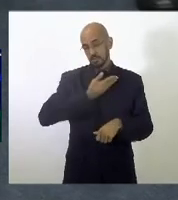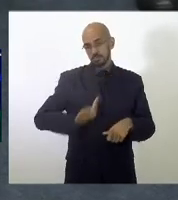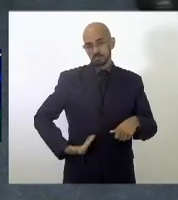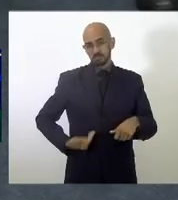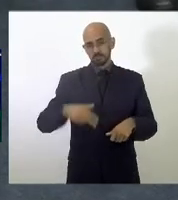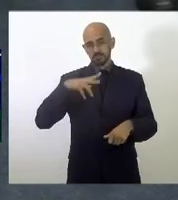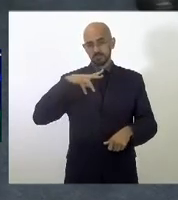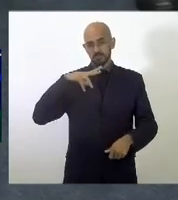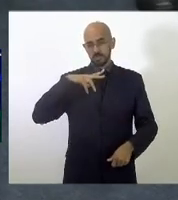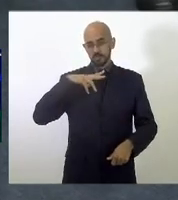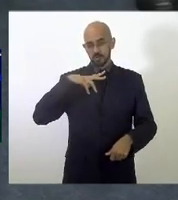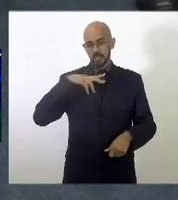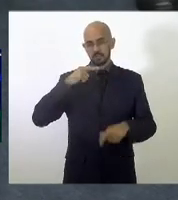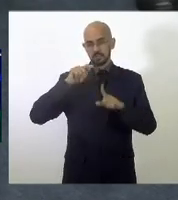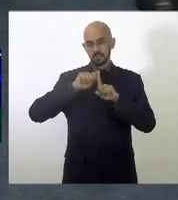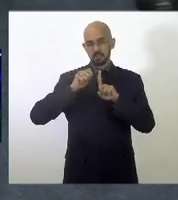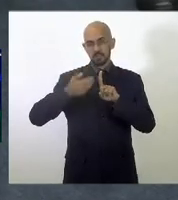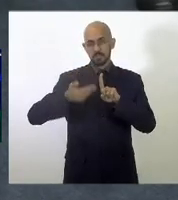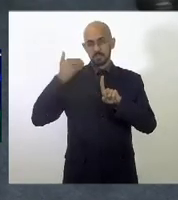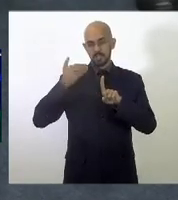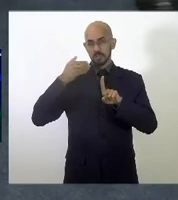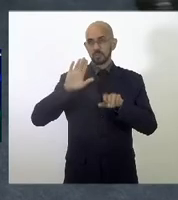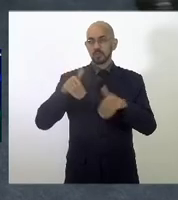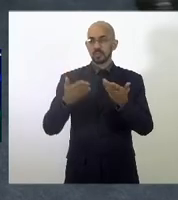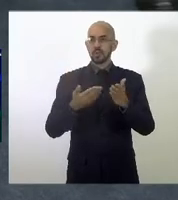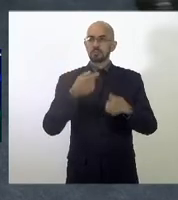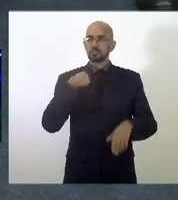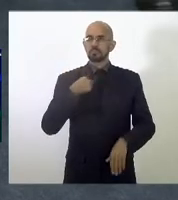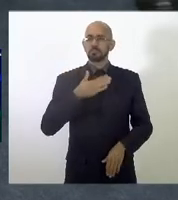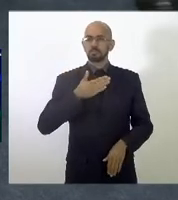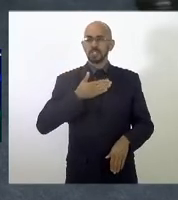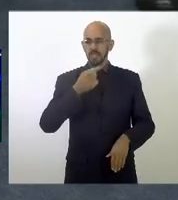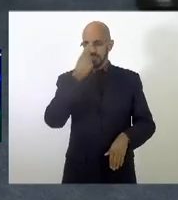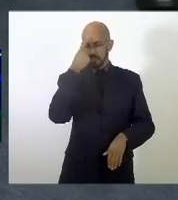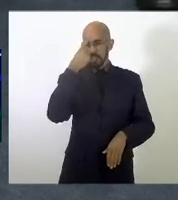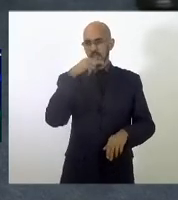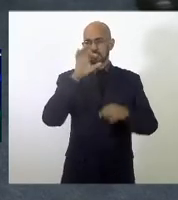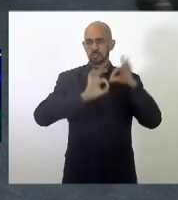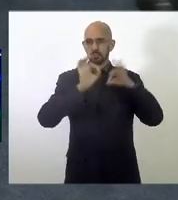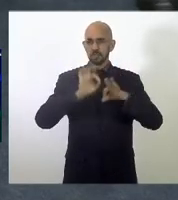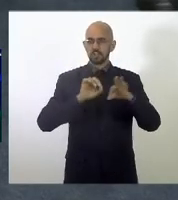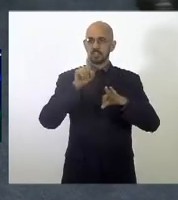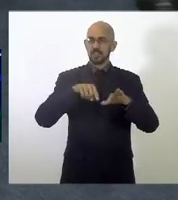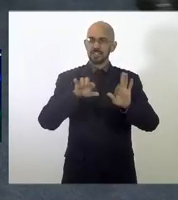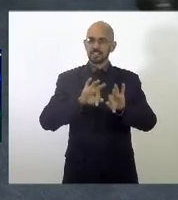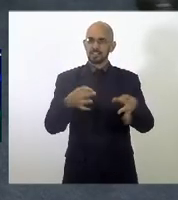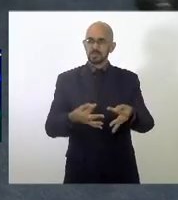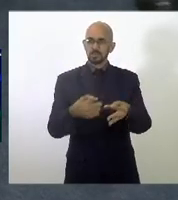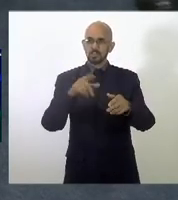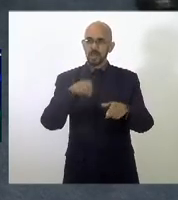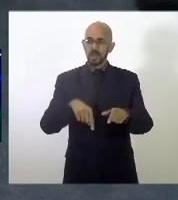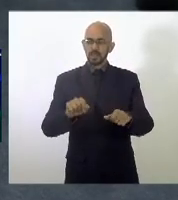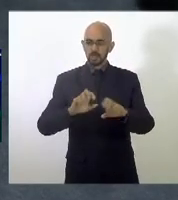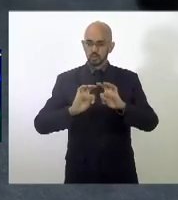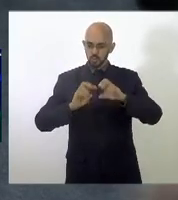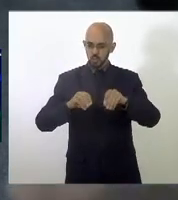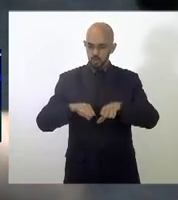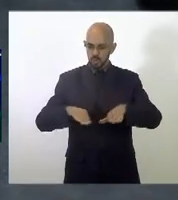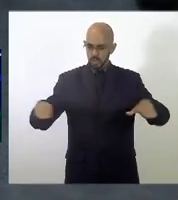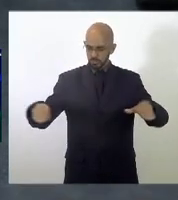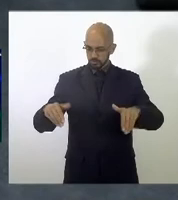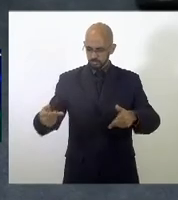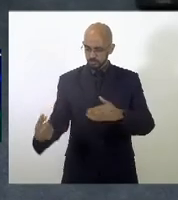passado. O que eu pretendo com esse projeto, presidente? É muito simples. Que em toda recepção, seja de